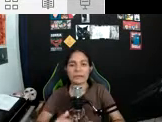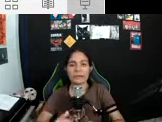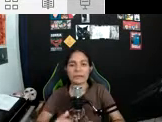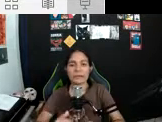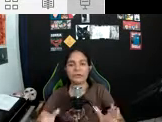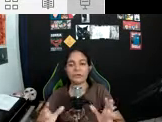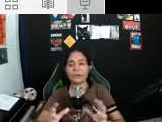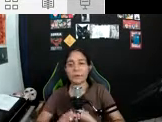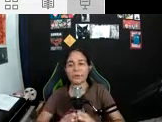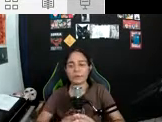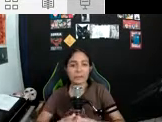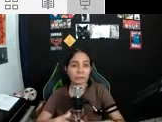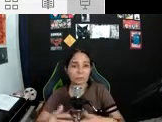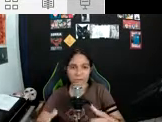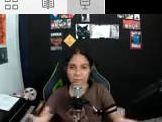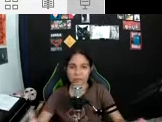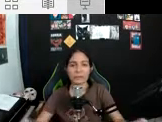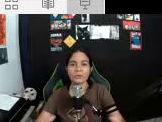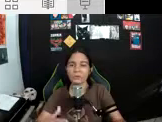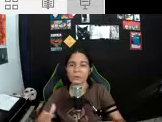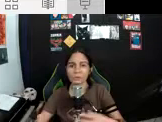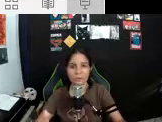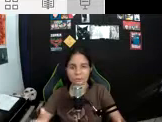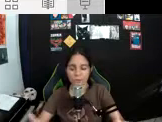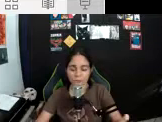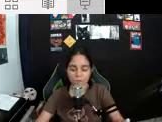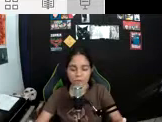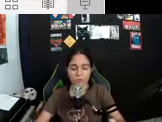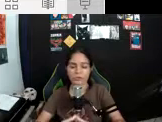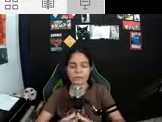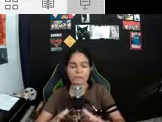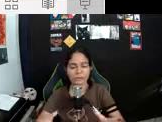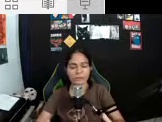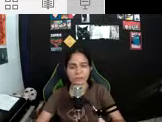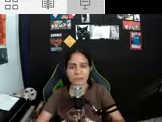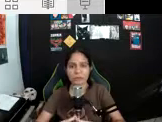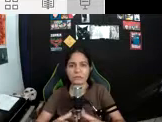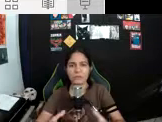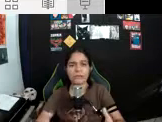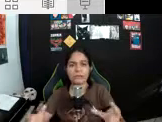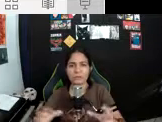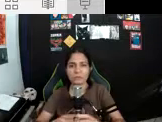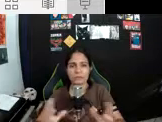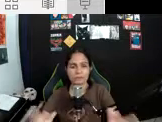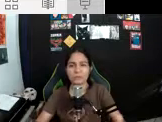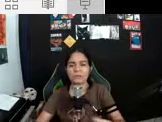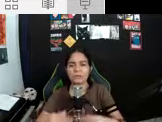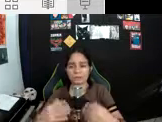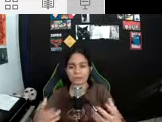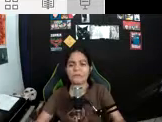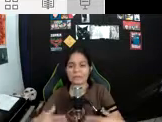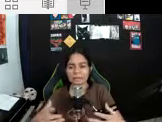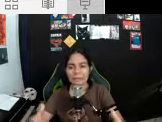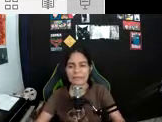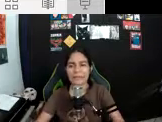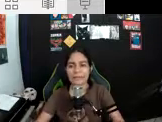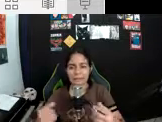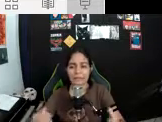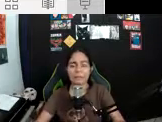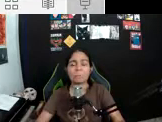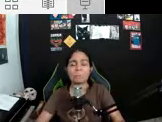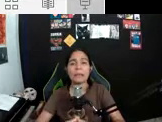contrações, gritando de dor, que algumas, né? Isso, lógico, o nível de dor também varia de cada indivíduo, mas estou falando na situação onde a mãe está